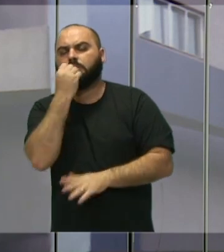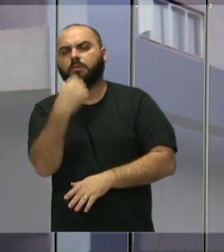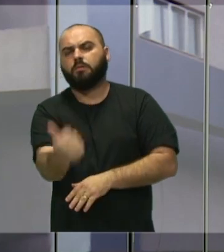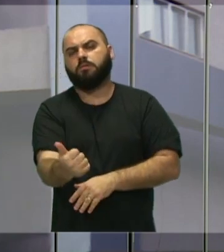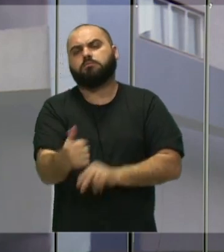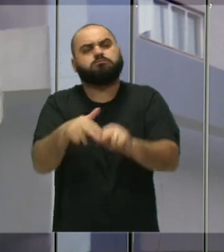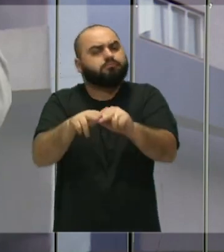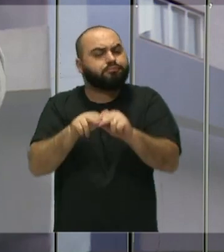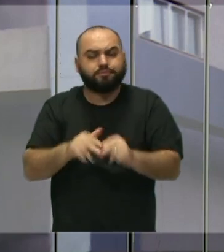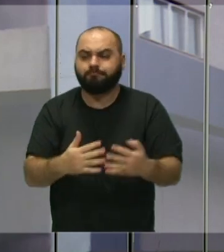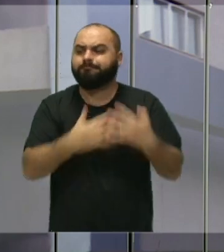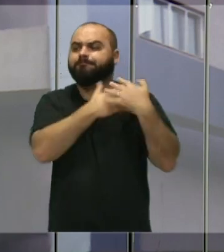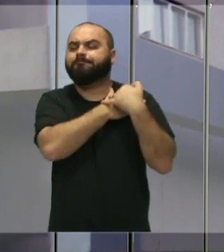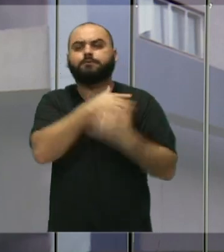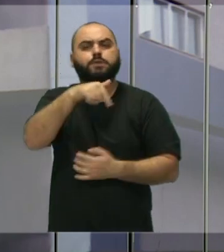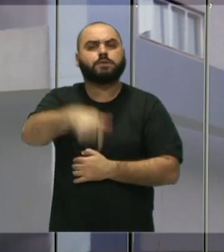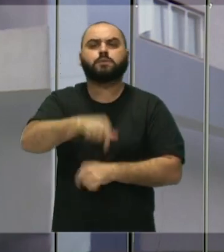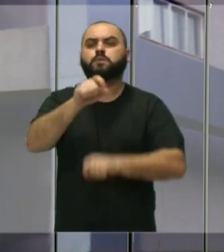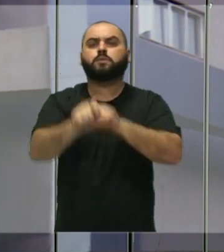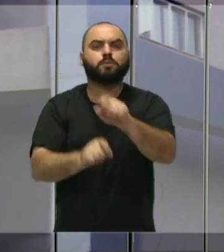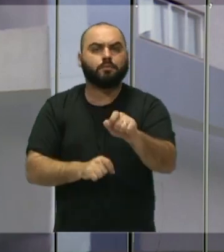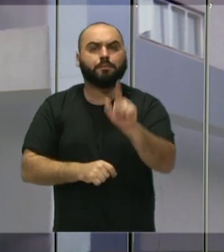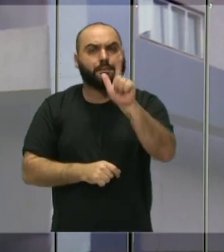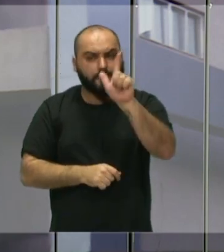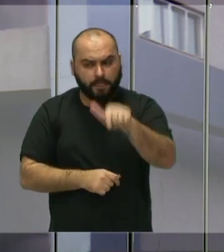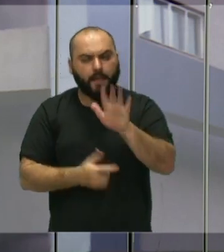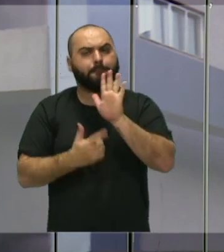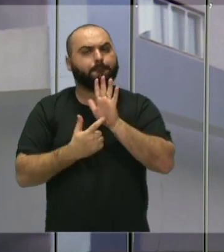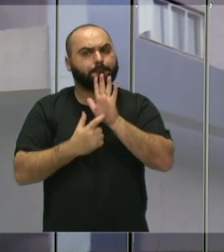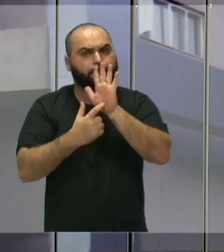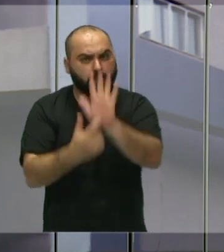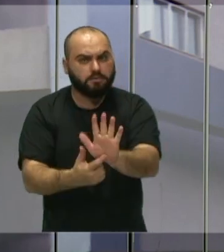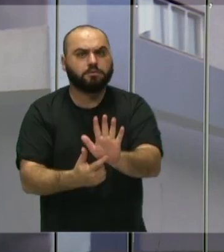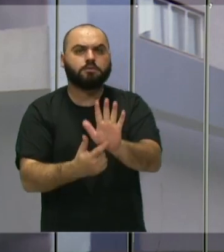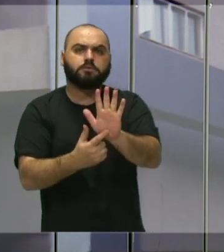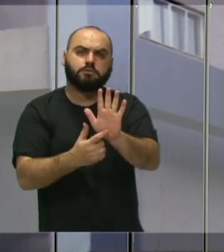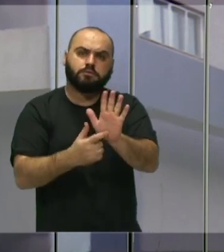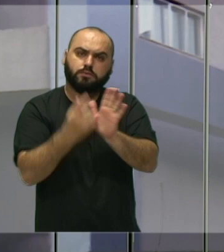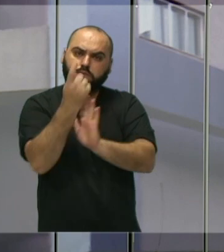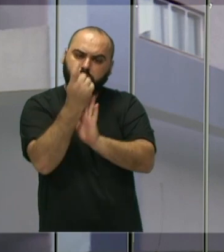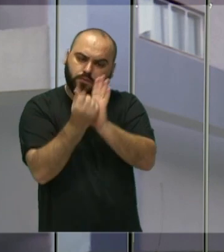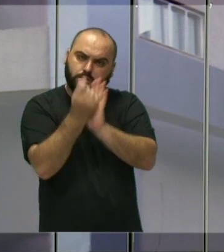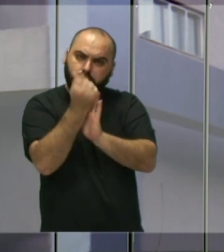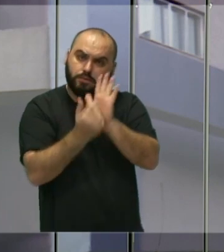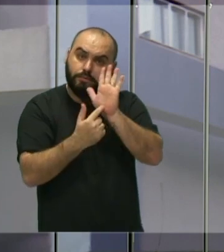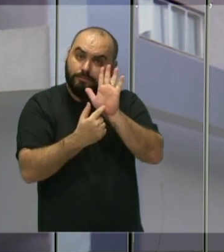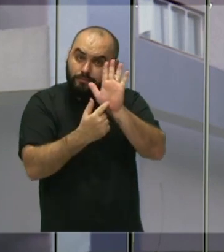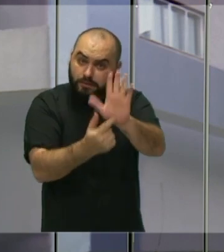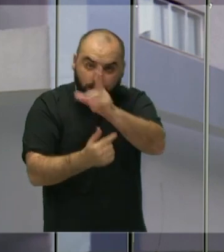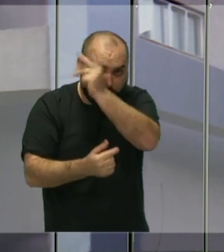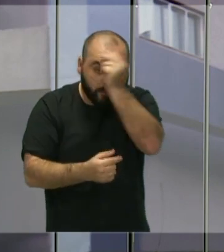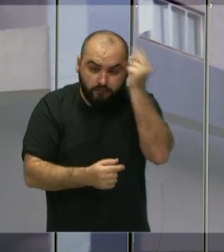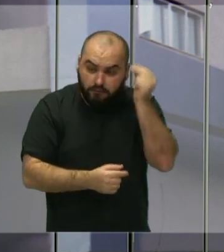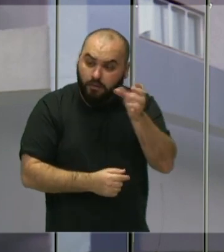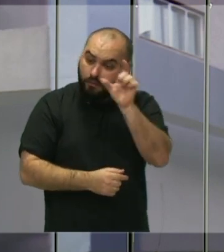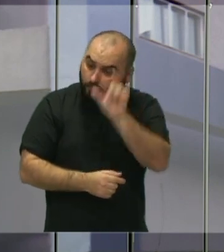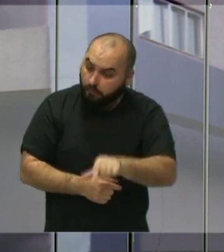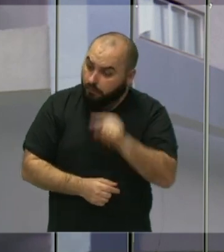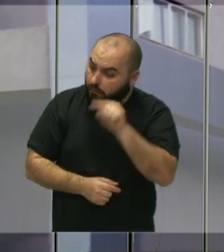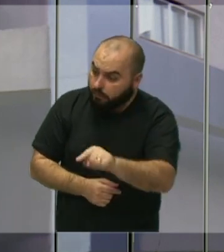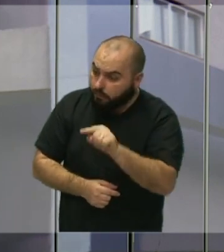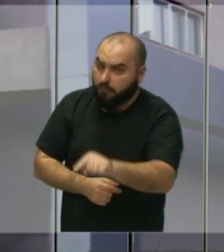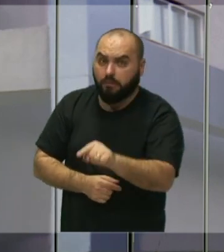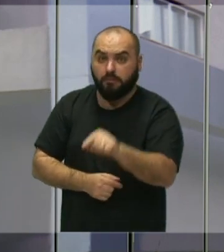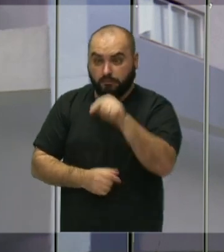nossa função aqui? A nossa função é mostrar, é pegar esse orçamento e mostrar para o prefeito, por favor,